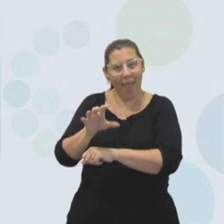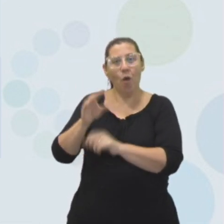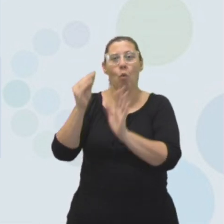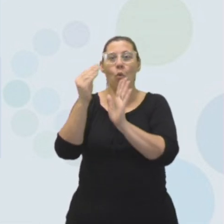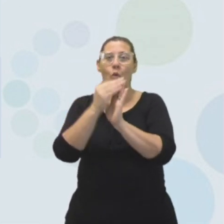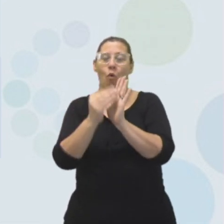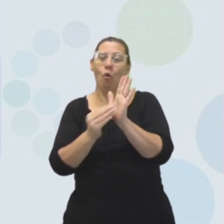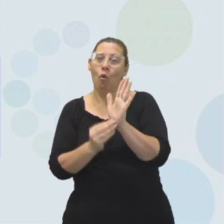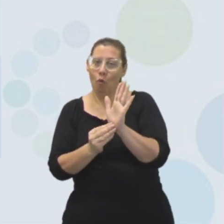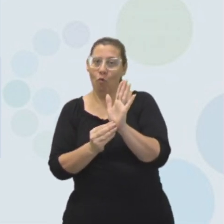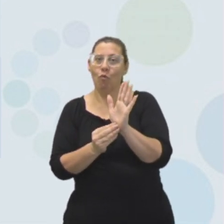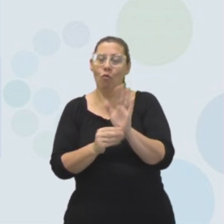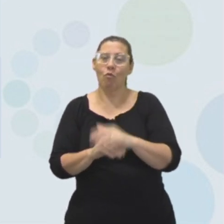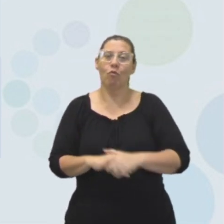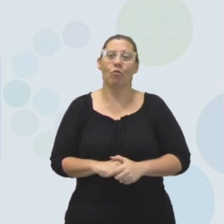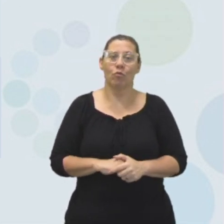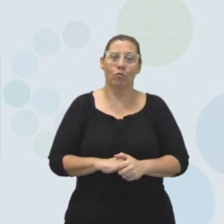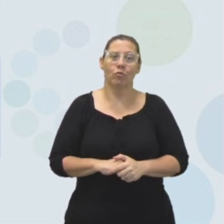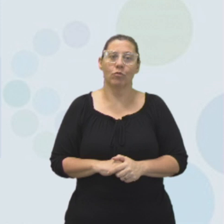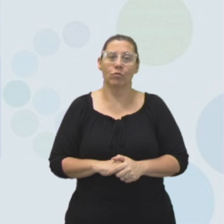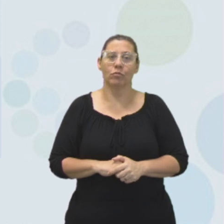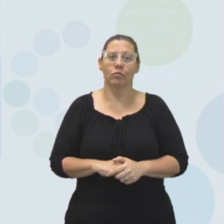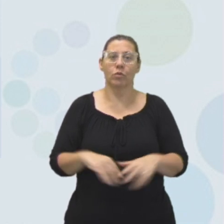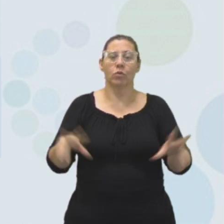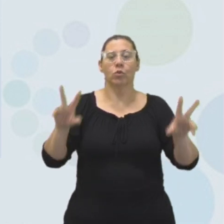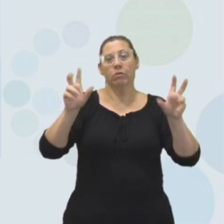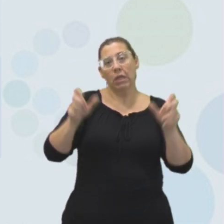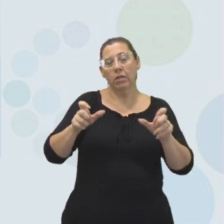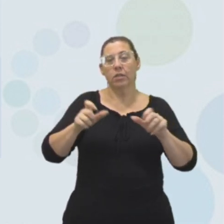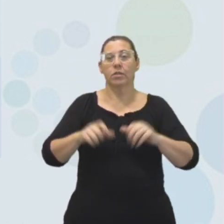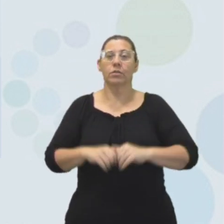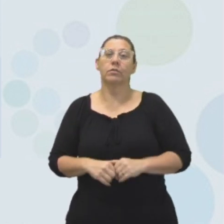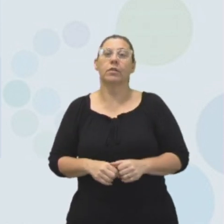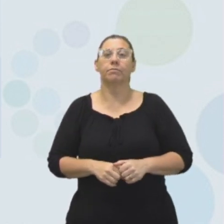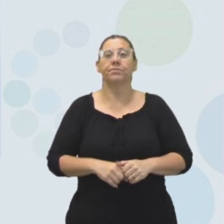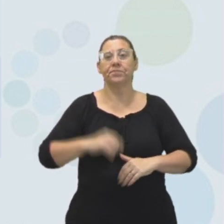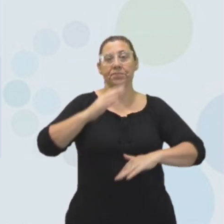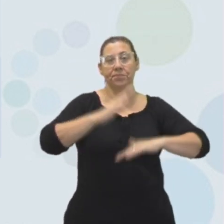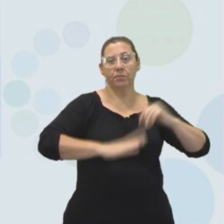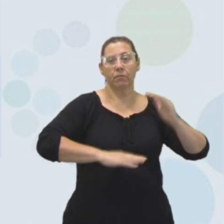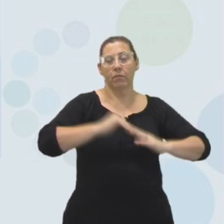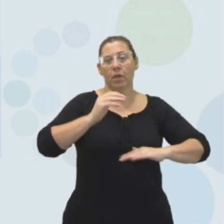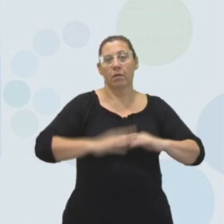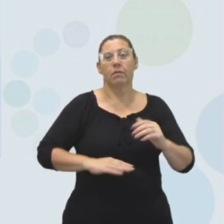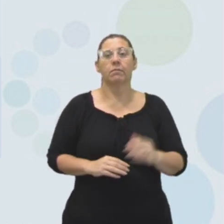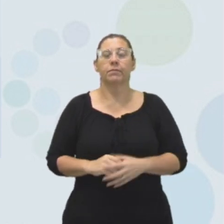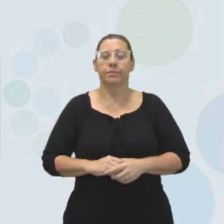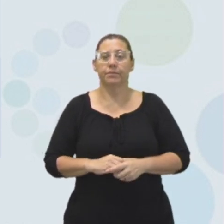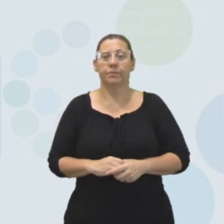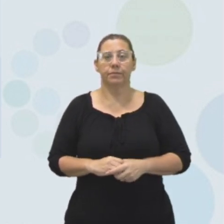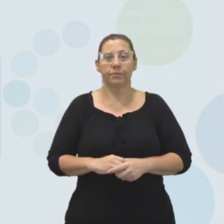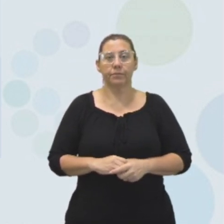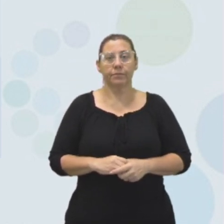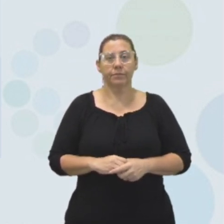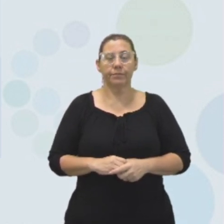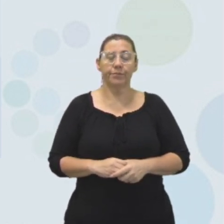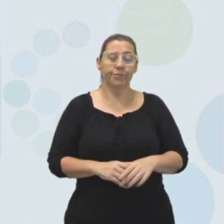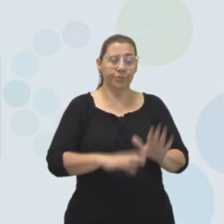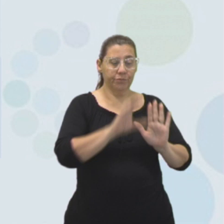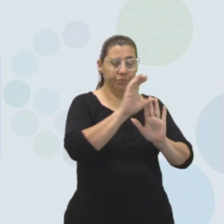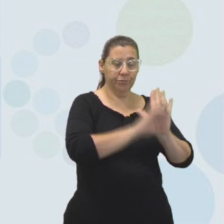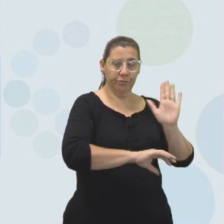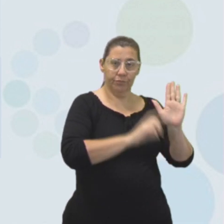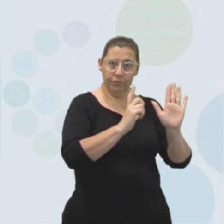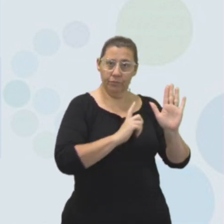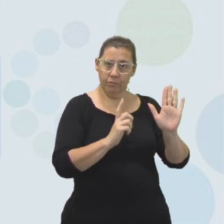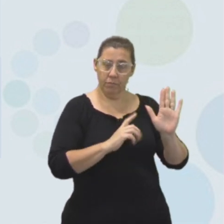conteúdo daquele bimestre, daquela habilidade essencial, né? São várias habilidades essenciais do nosso currículo, e